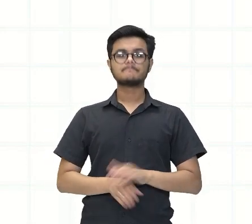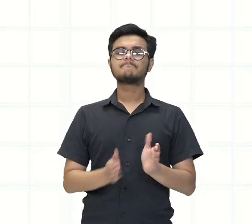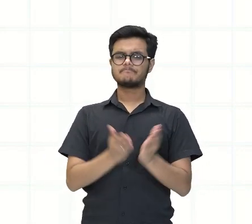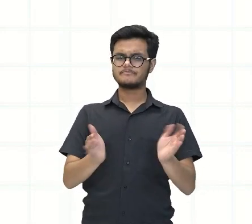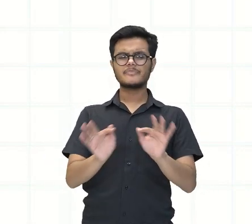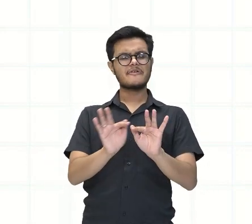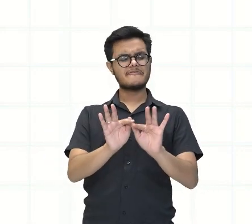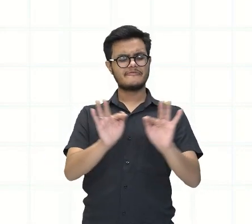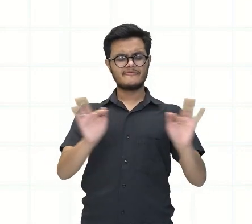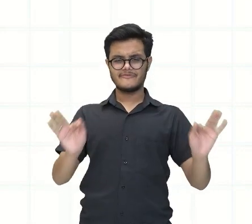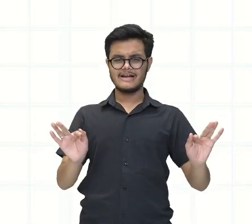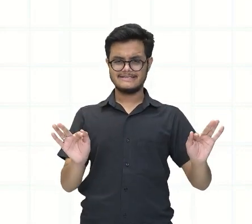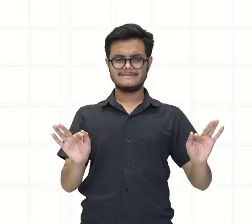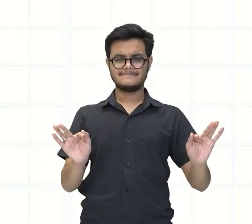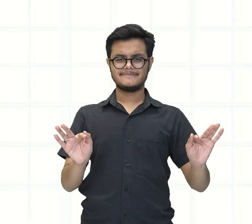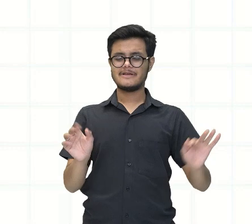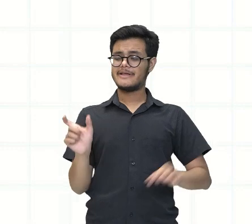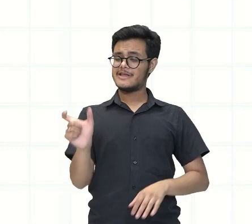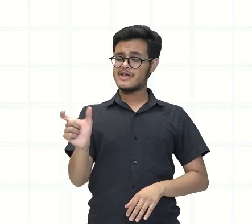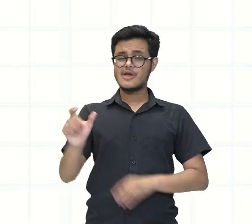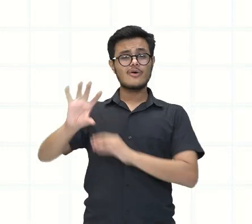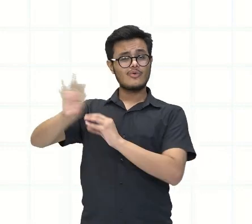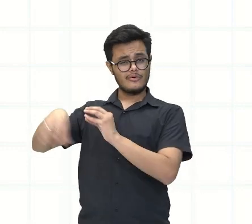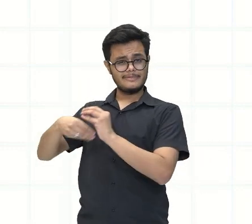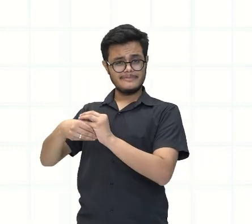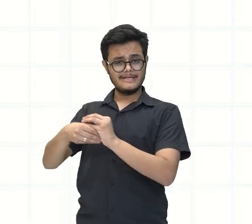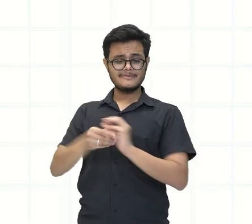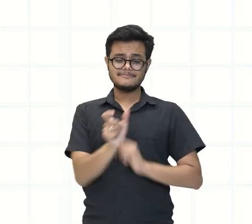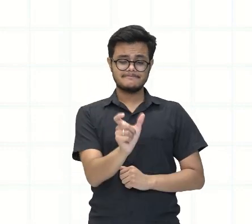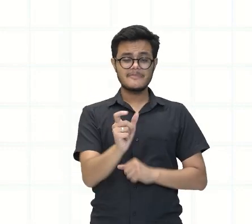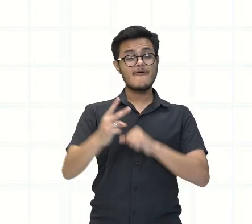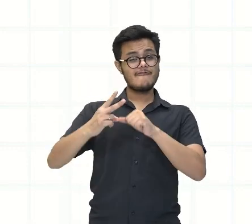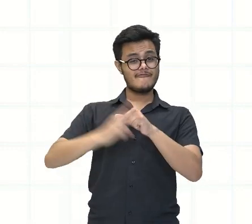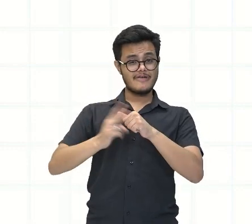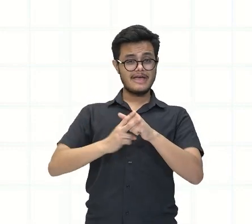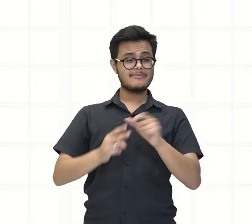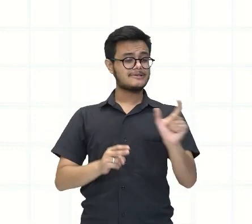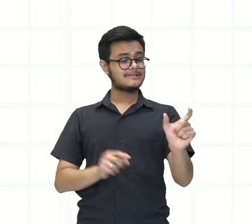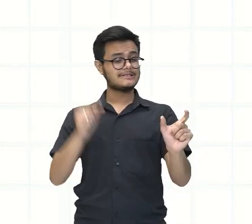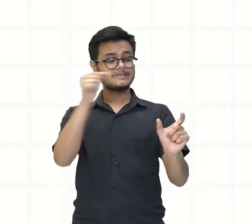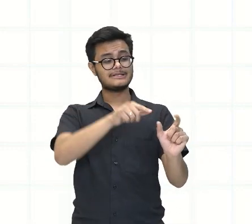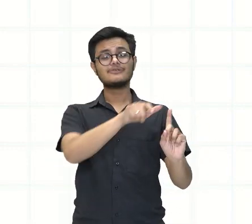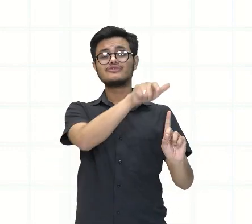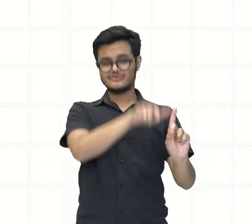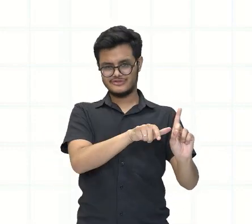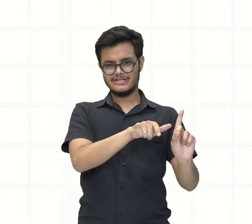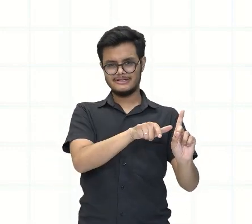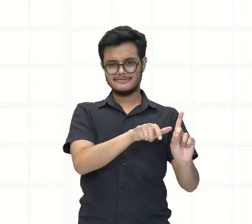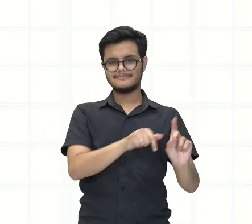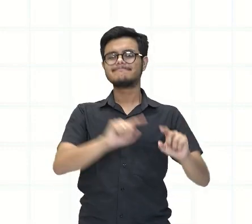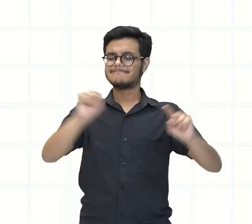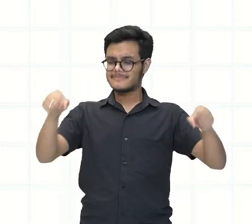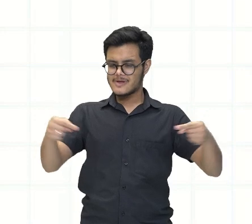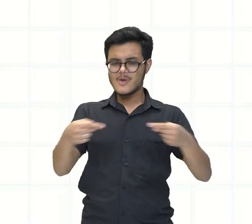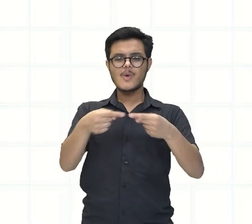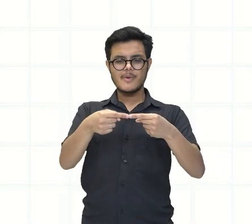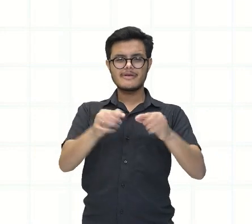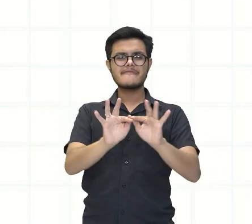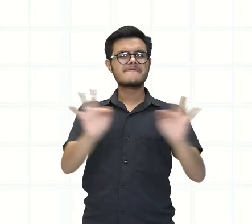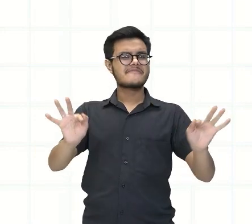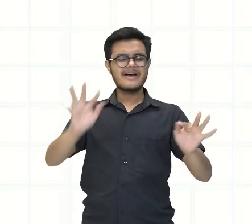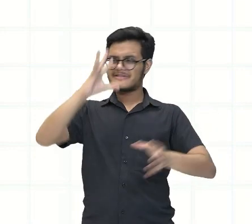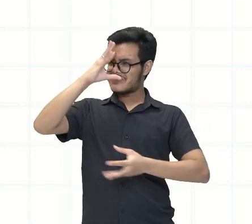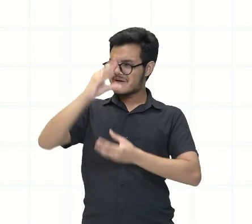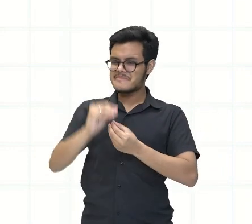haja harmonia nesta minha sentença, nessa minha oração, eu precisei coordenar e combinar a minha